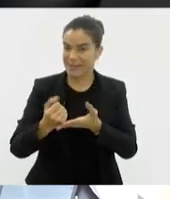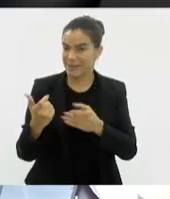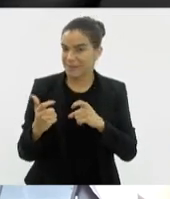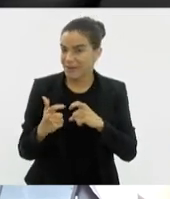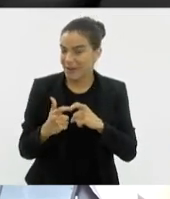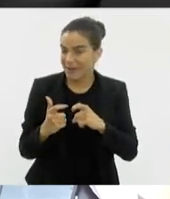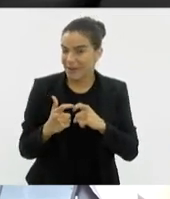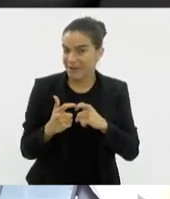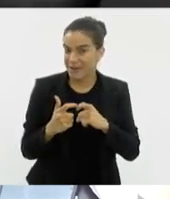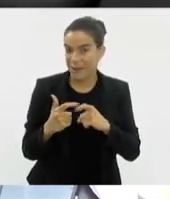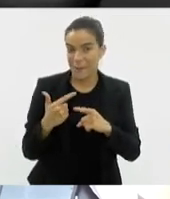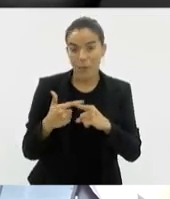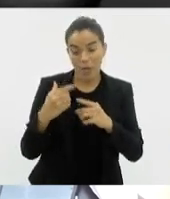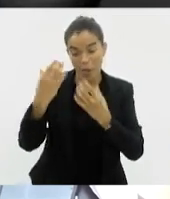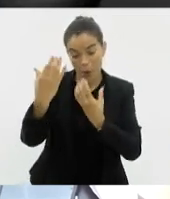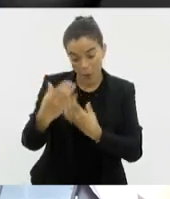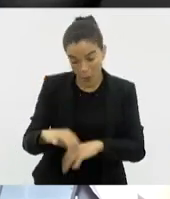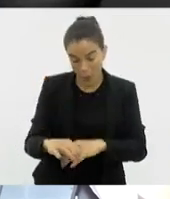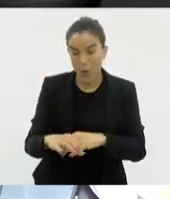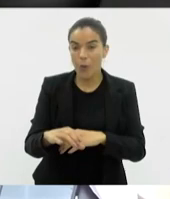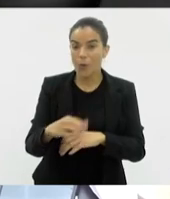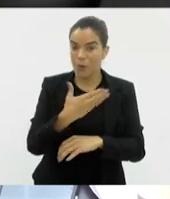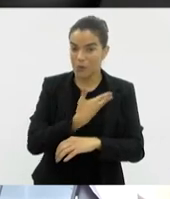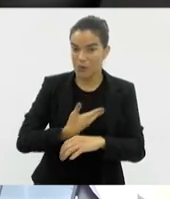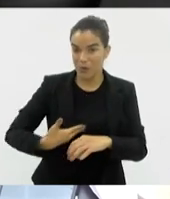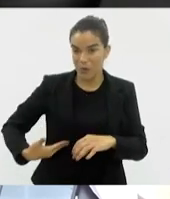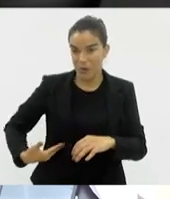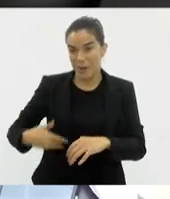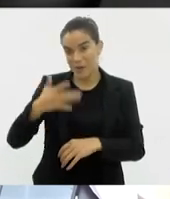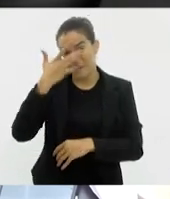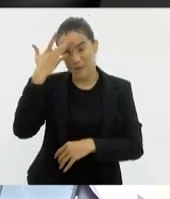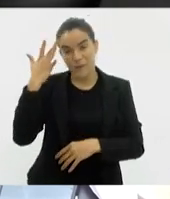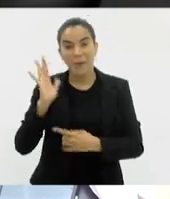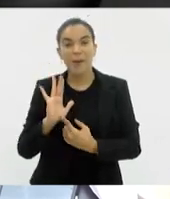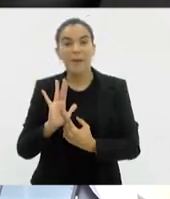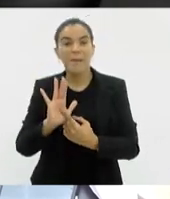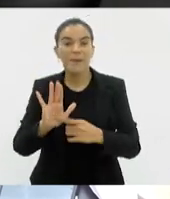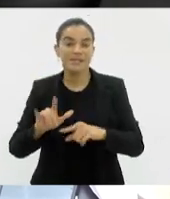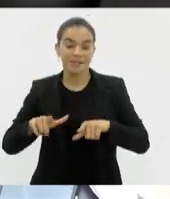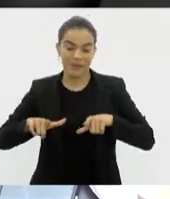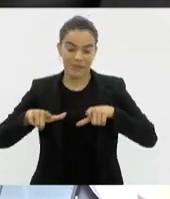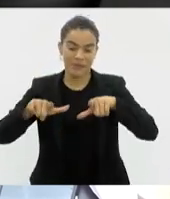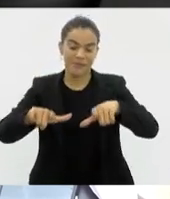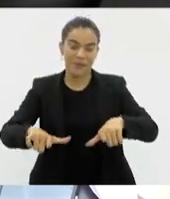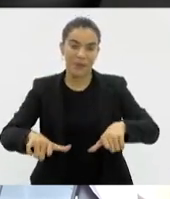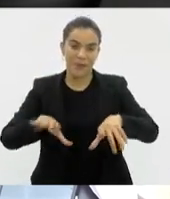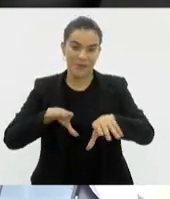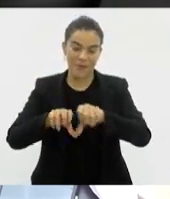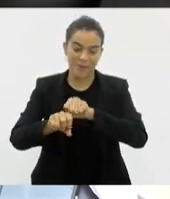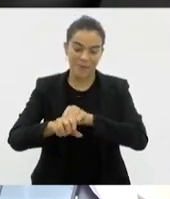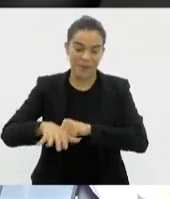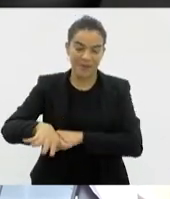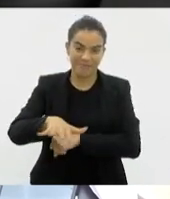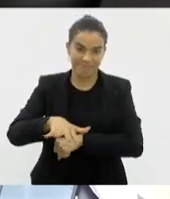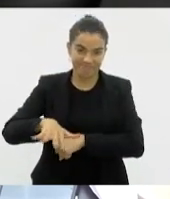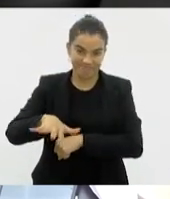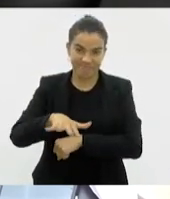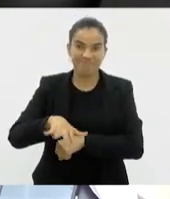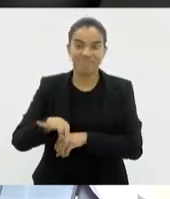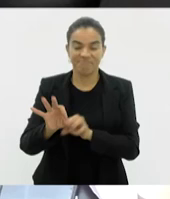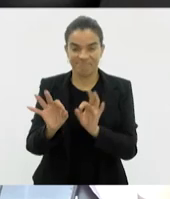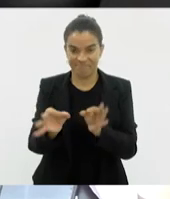Porque, se fosse concurso público, o cara tem que apresentar lá o diploma da área, ou a residência,